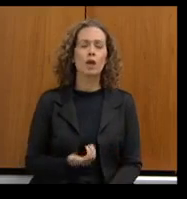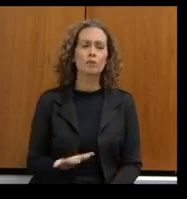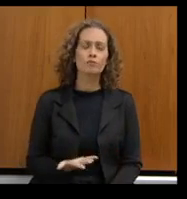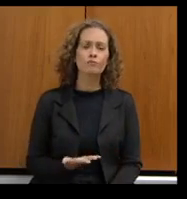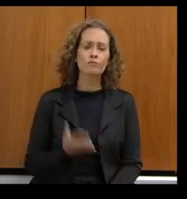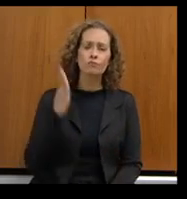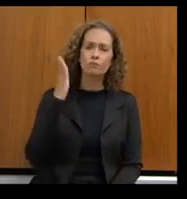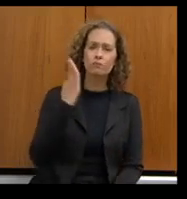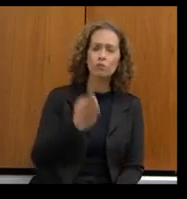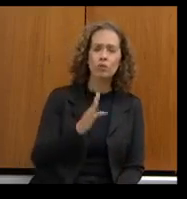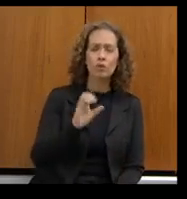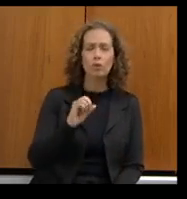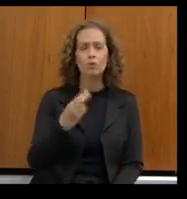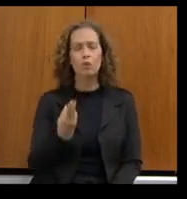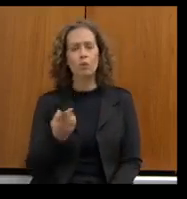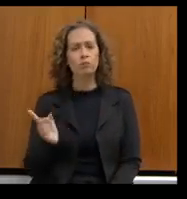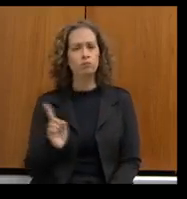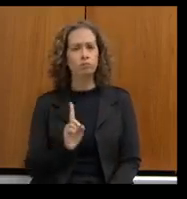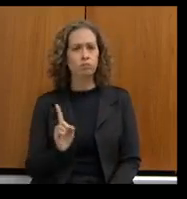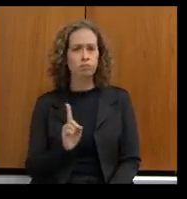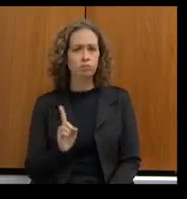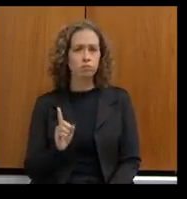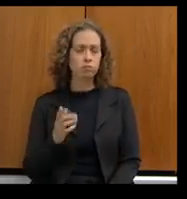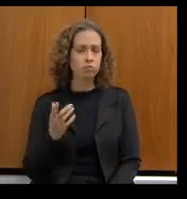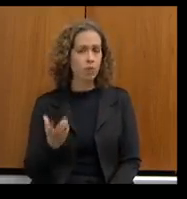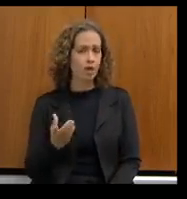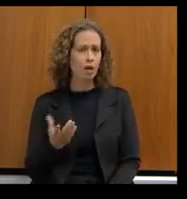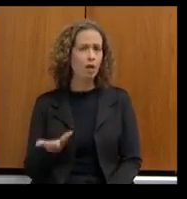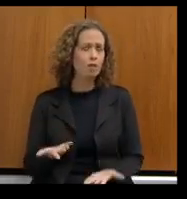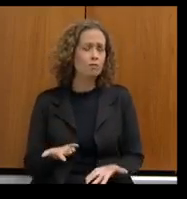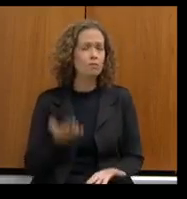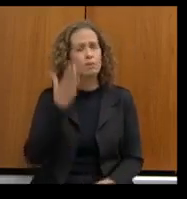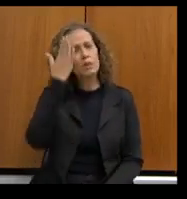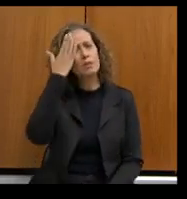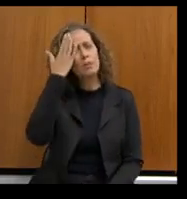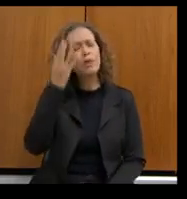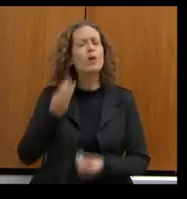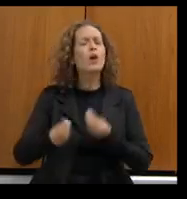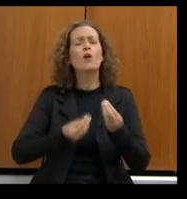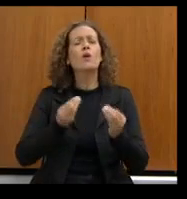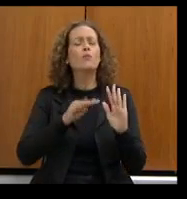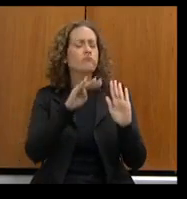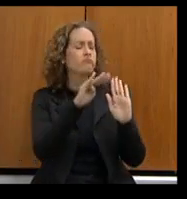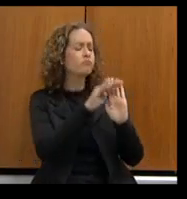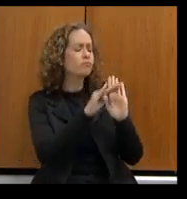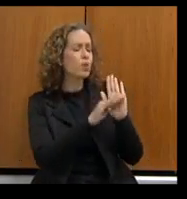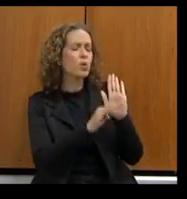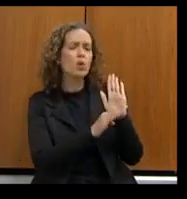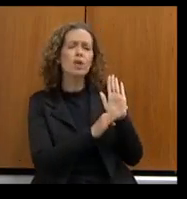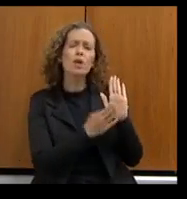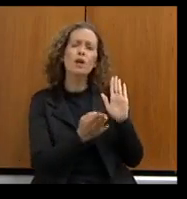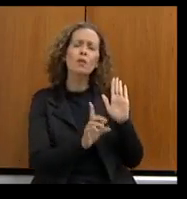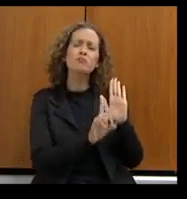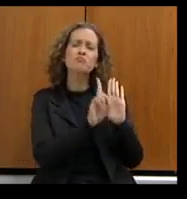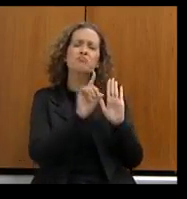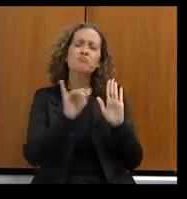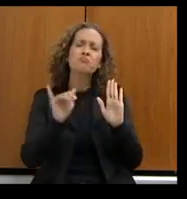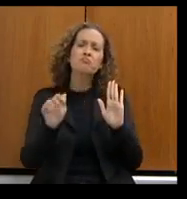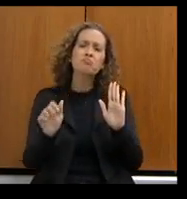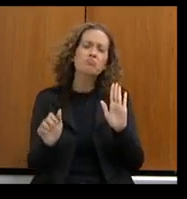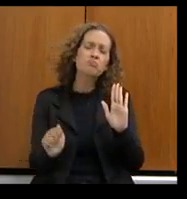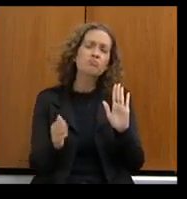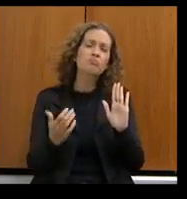indireta eu que Como que fala o cronograma de vacinação dos acautelados